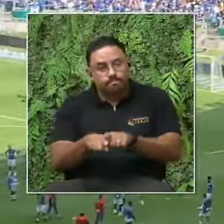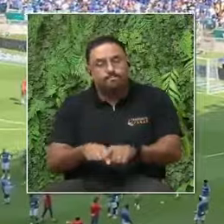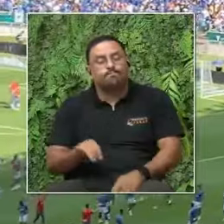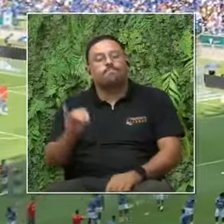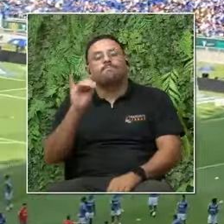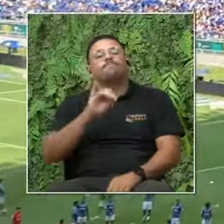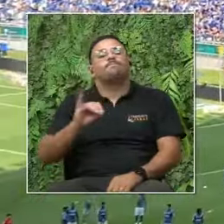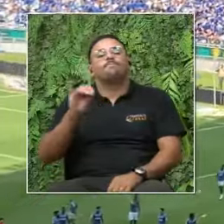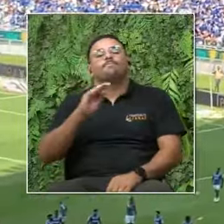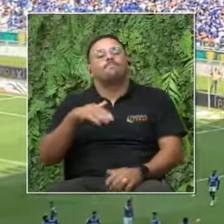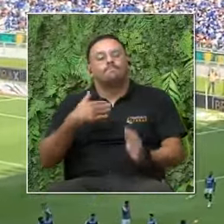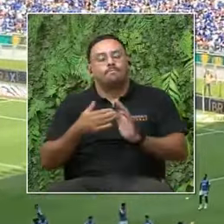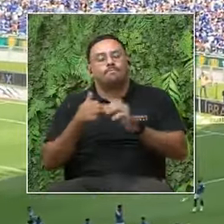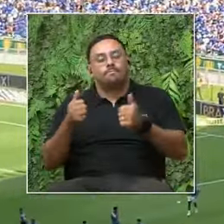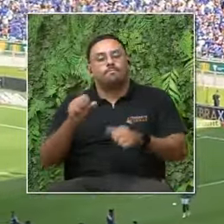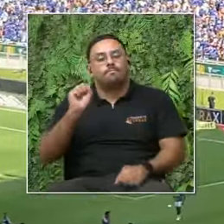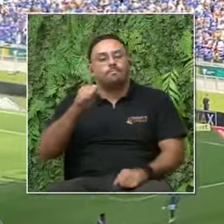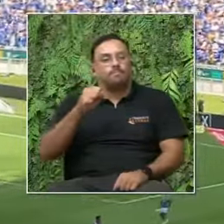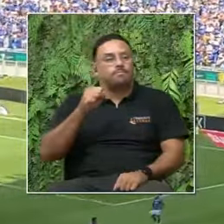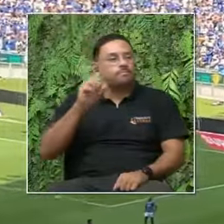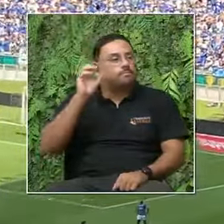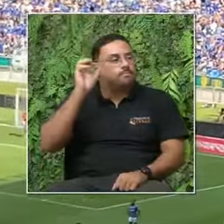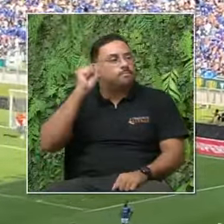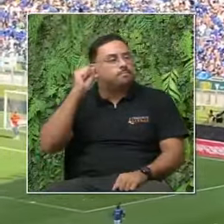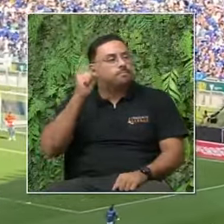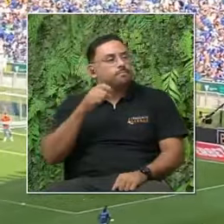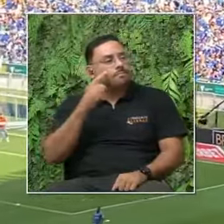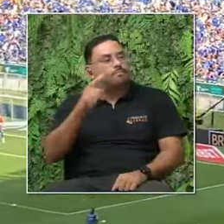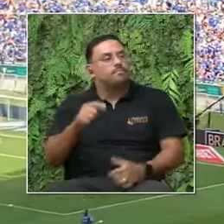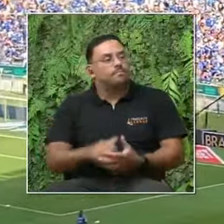oi tá ouvindo Bob estou